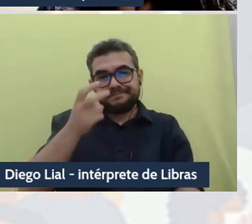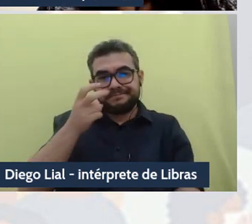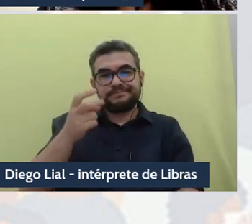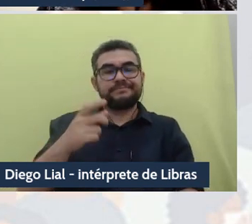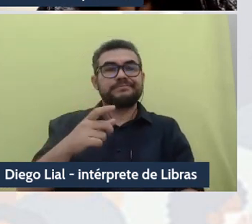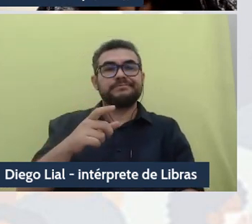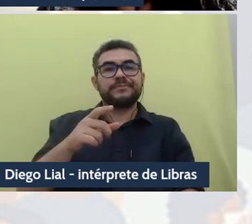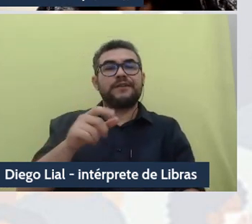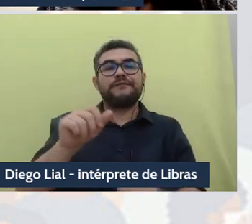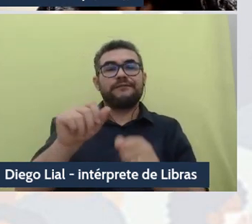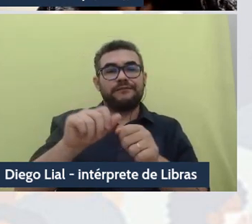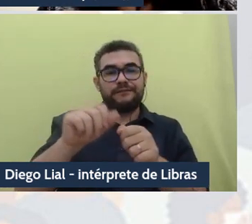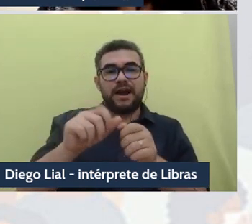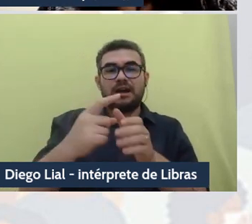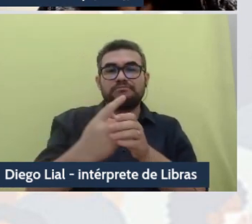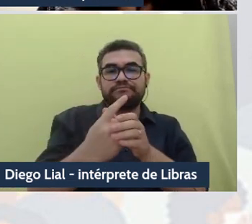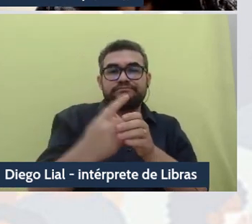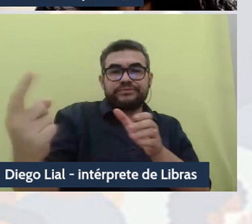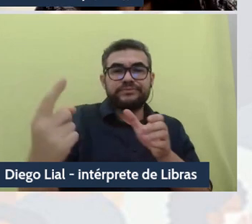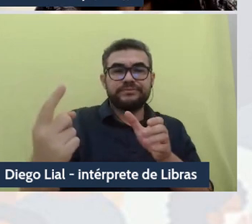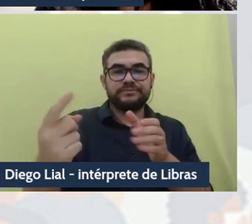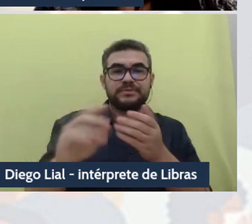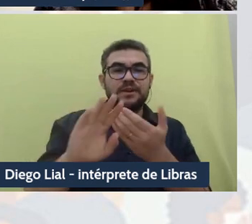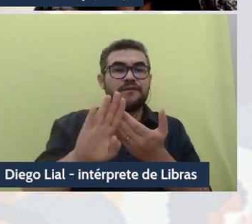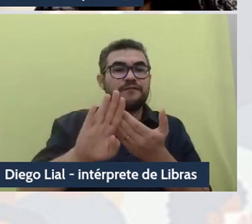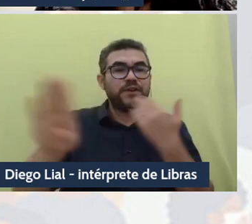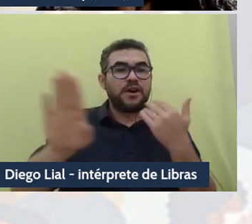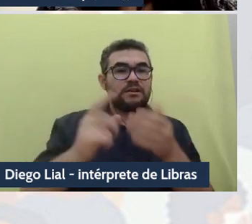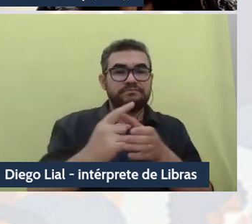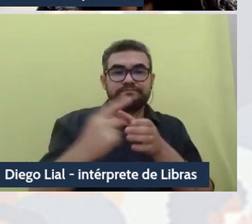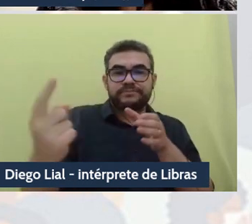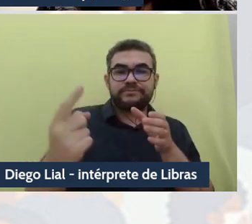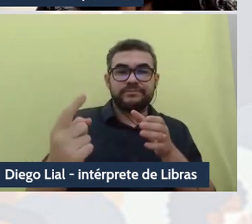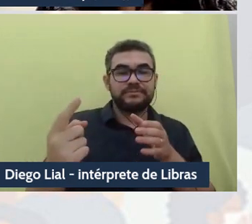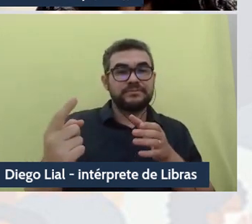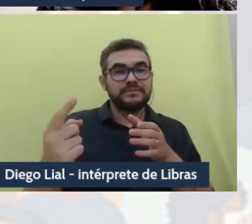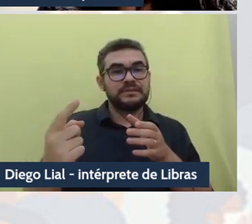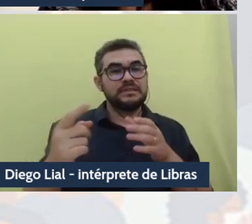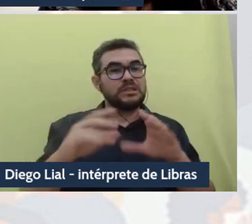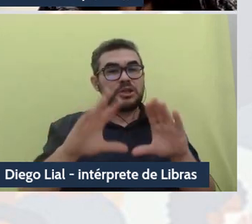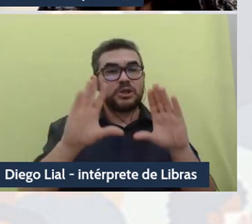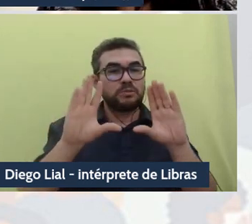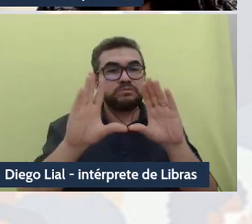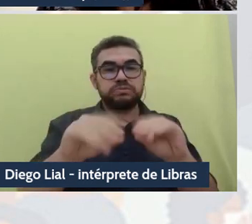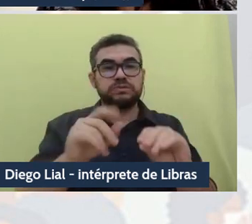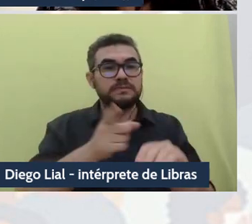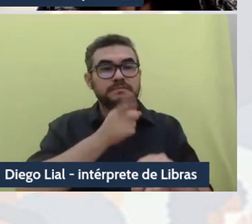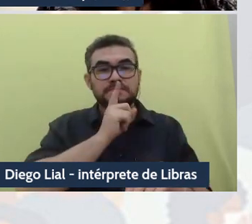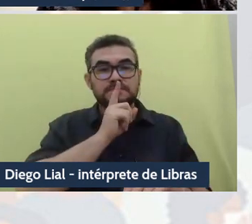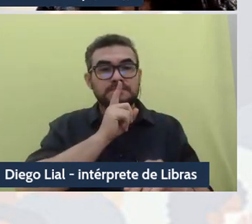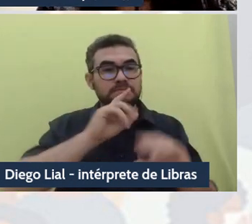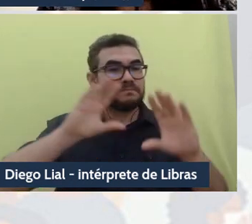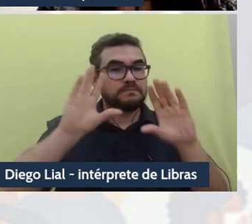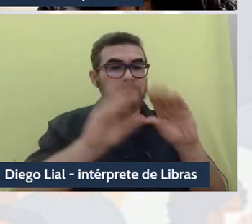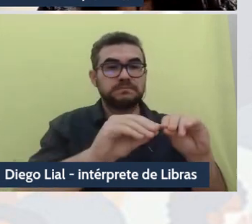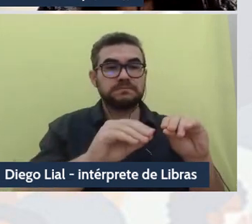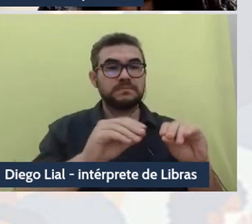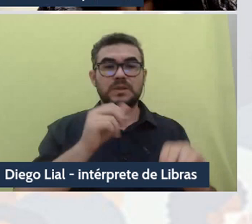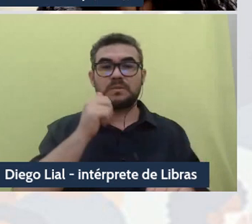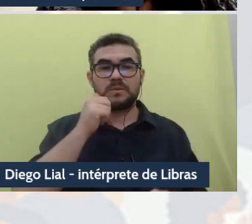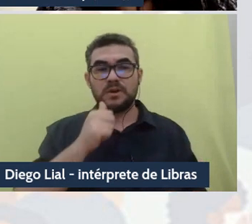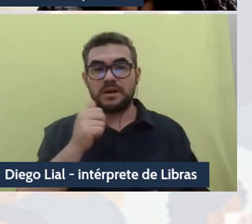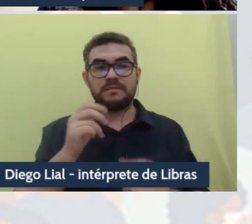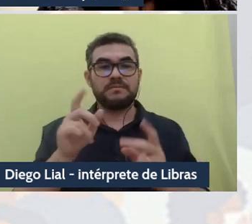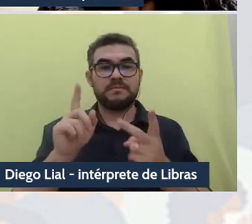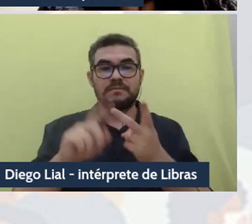ideológica em meios de explicitar as falhas morais e intelectuais de mulheres, pobres e não europeus, né. A tarefa